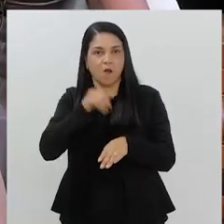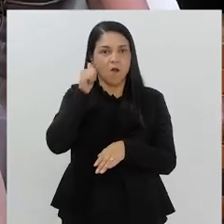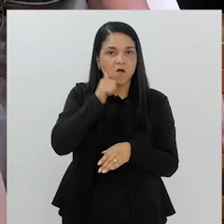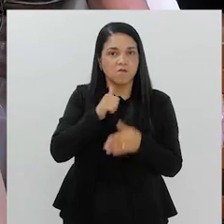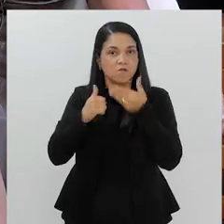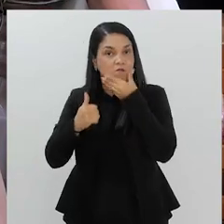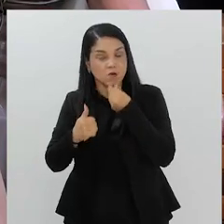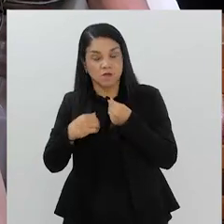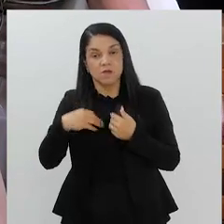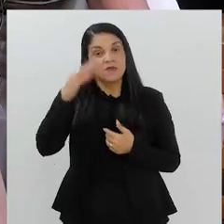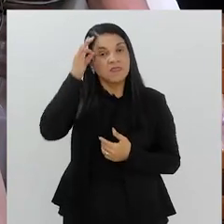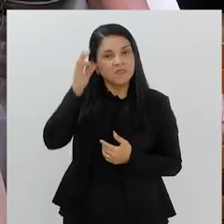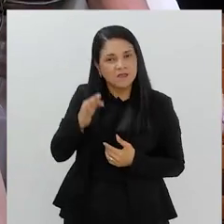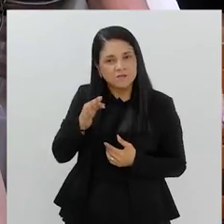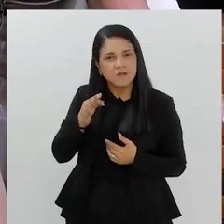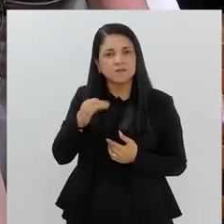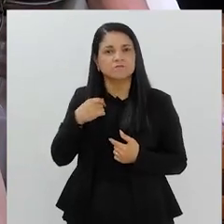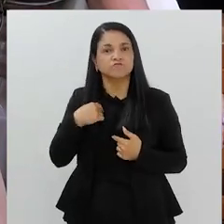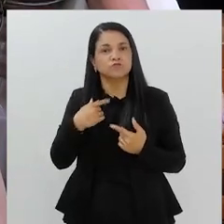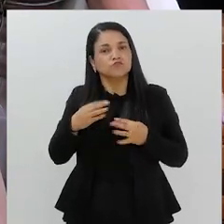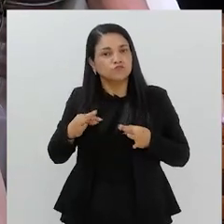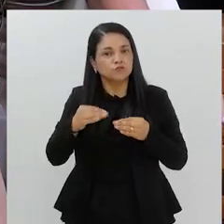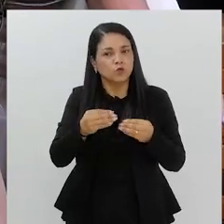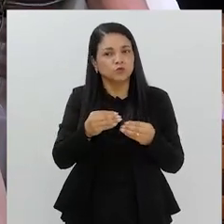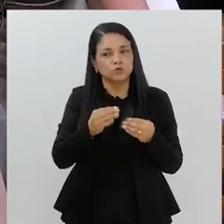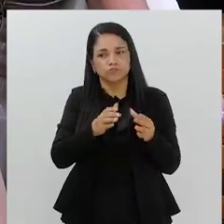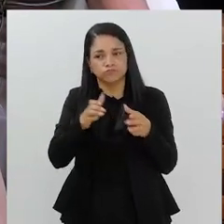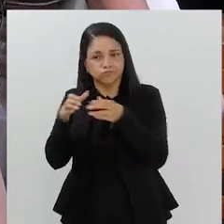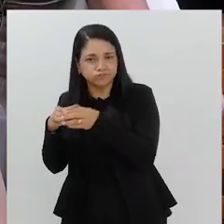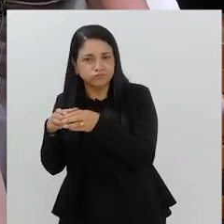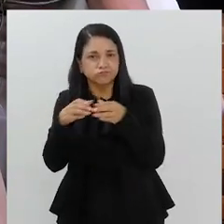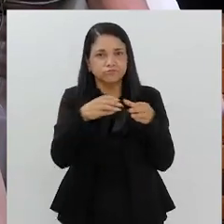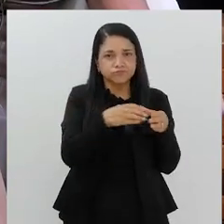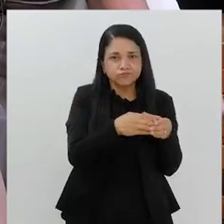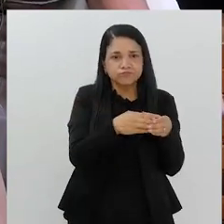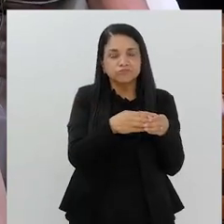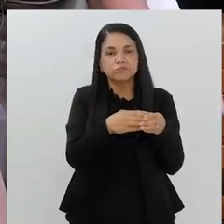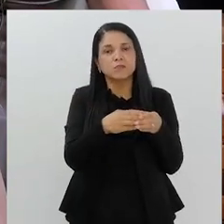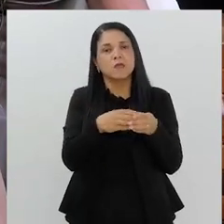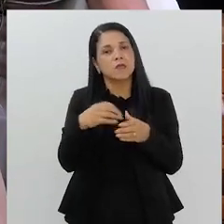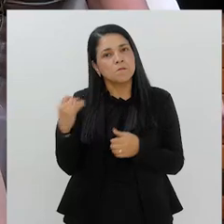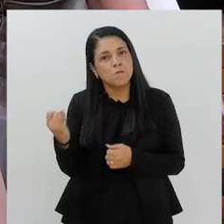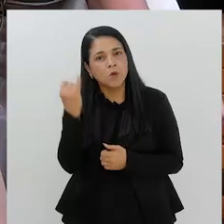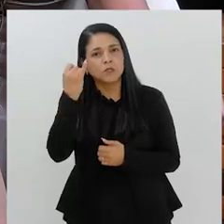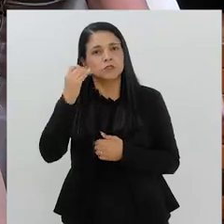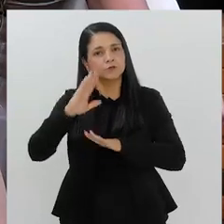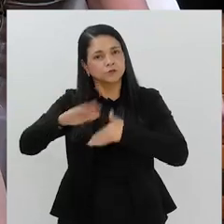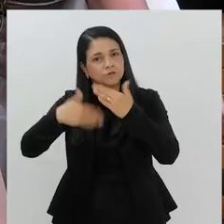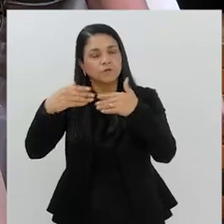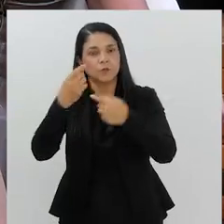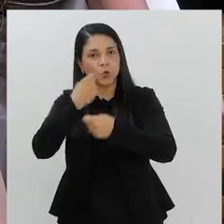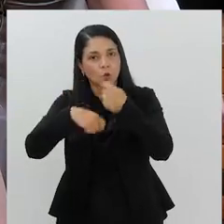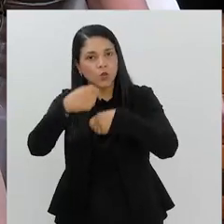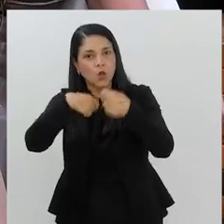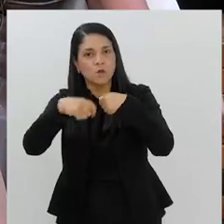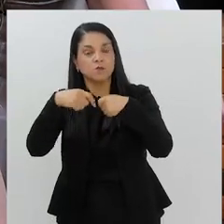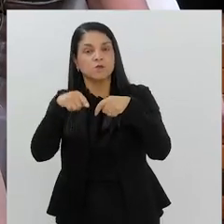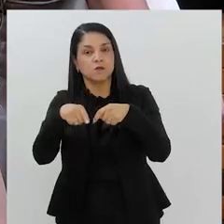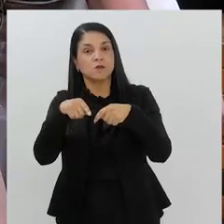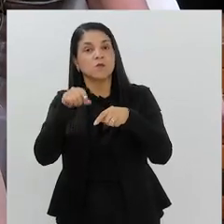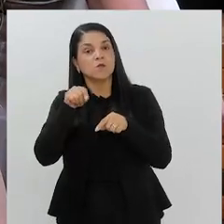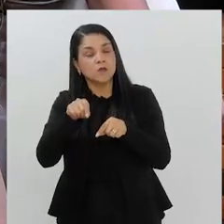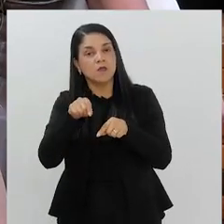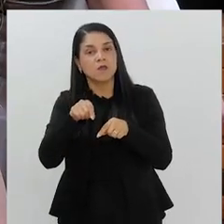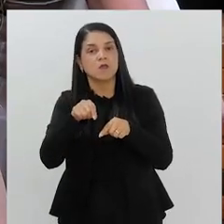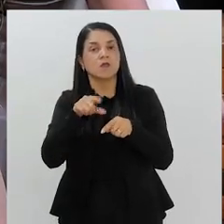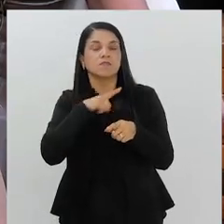no nosso entendimento é importante que todas as contrapartidas que muitas vezes são um instrumento importante pro desenvolvimento econômico interpel